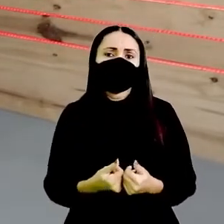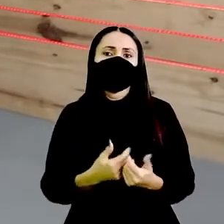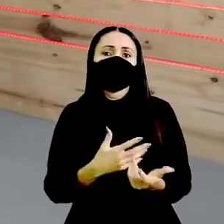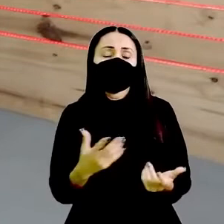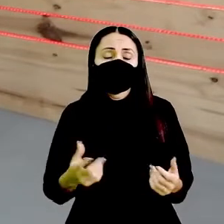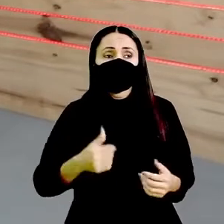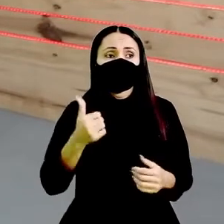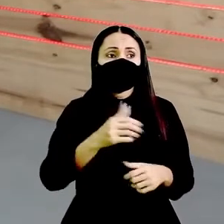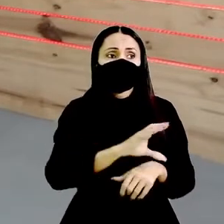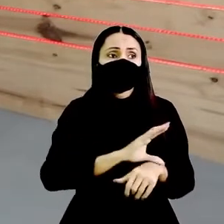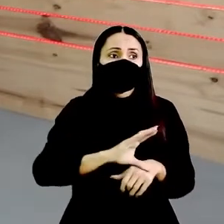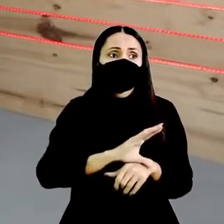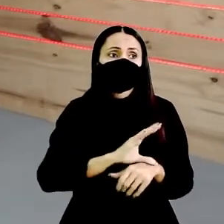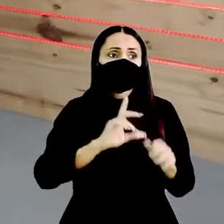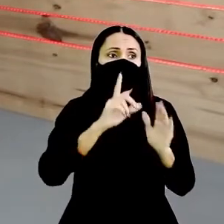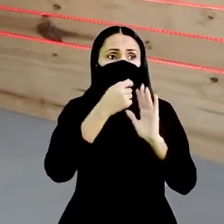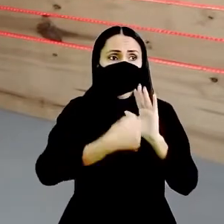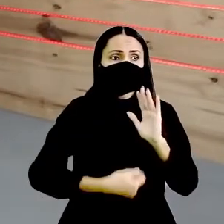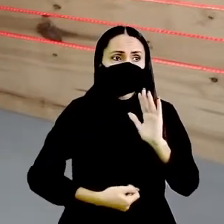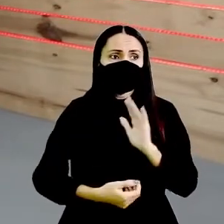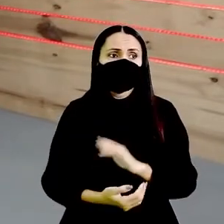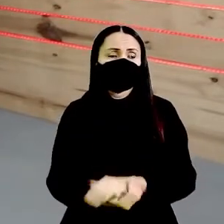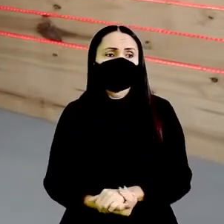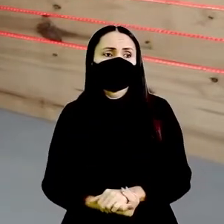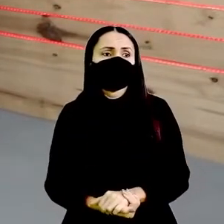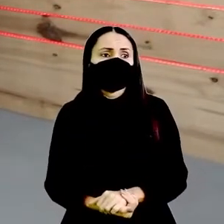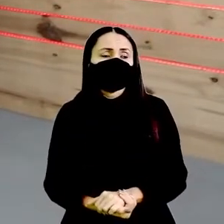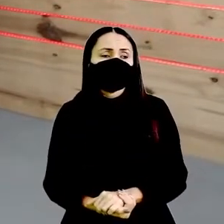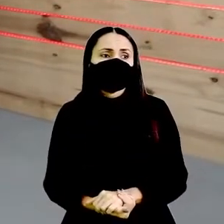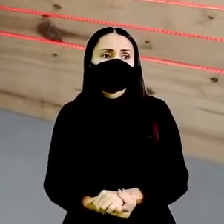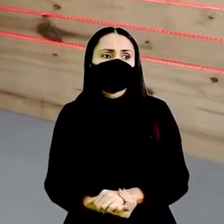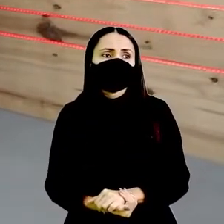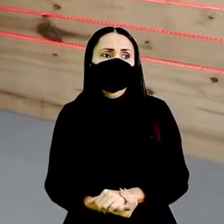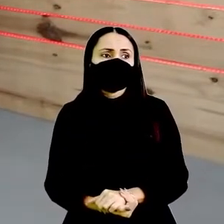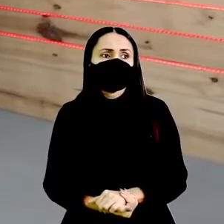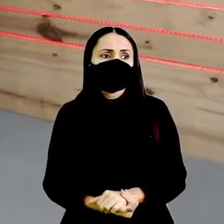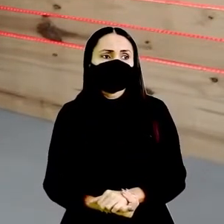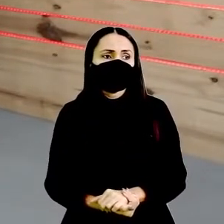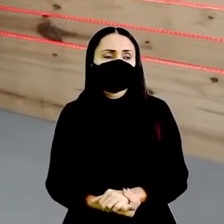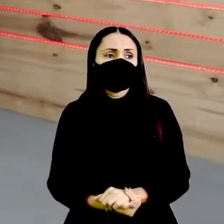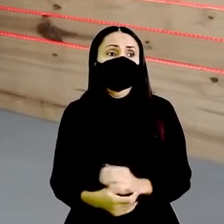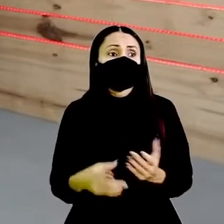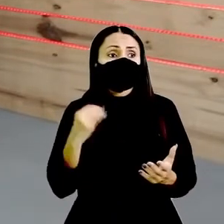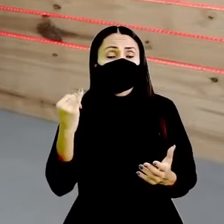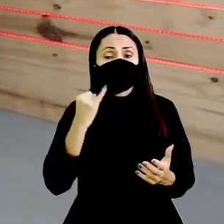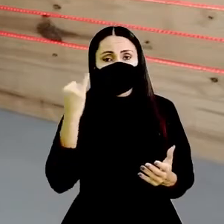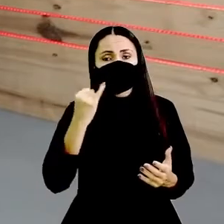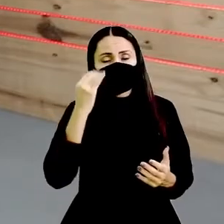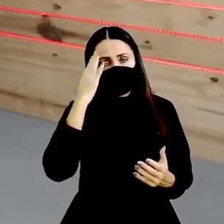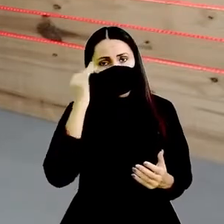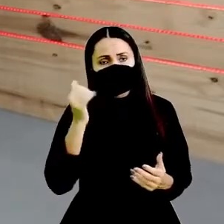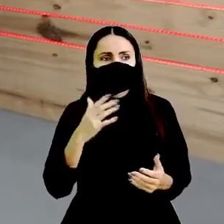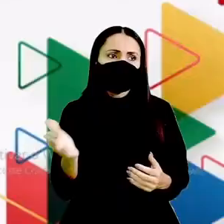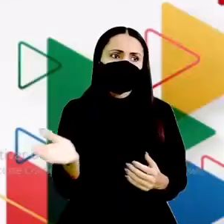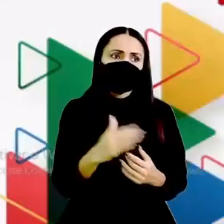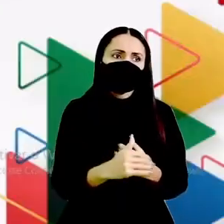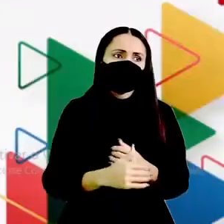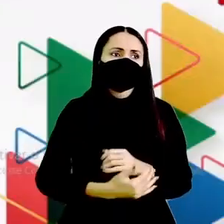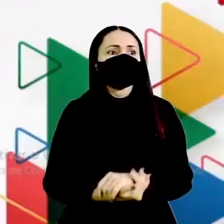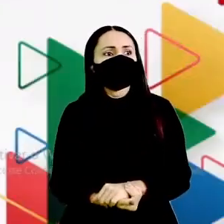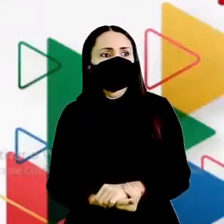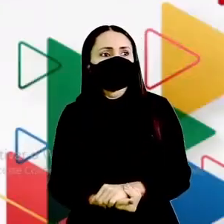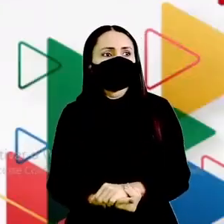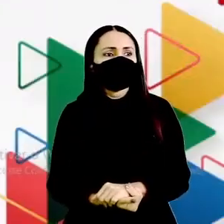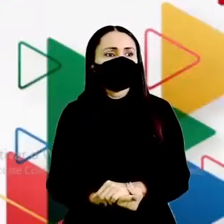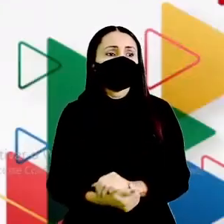Alunos do primeiro ano ainda vão ver redação lá na frente, para o Enem, sobretudo, não é? Mas é importante a gente saber. Vamos embora? Bora Vamos lá. dar? Cuidado